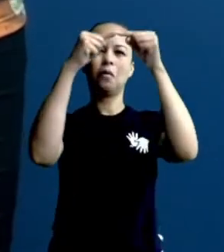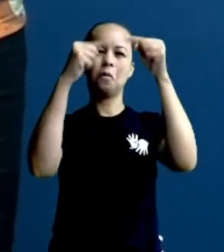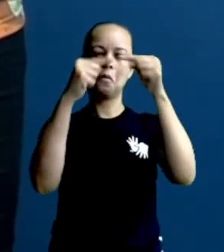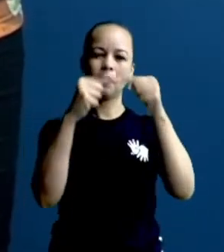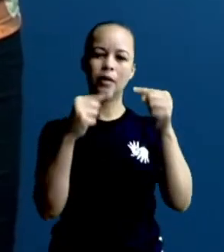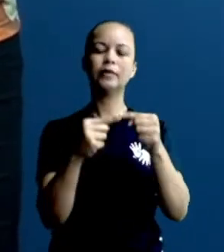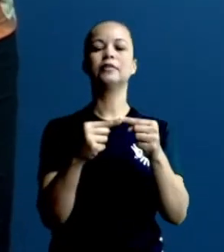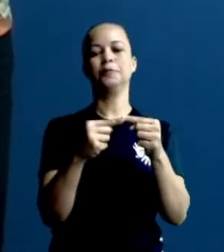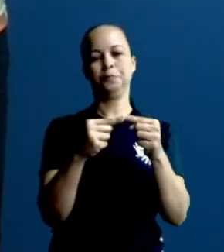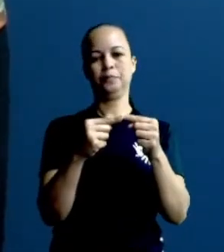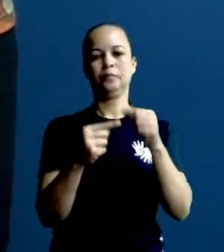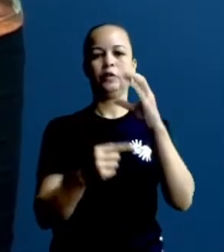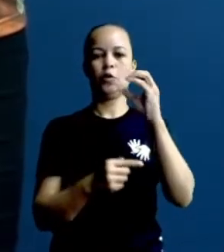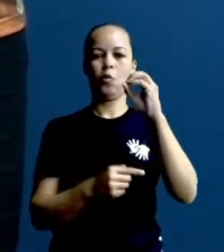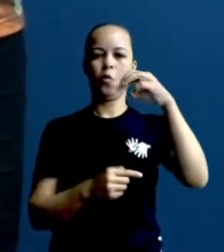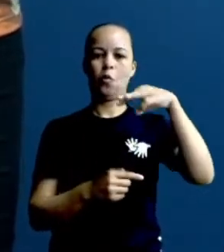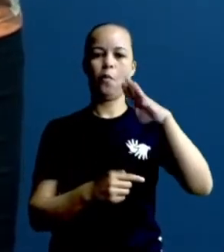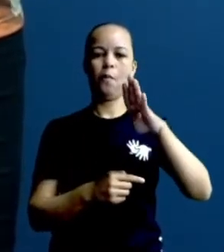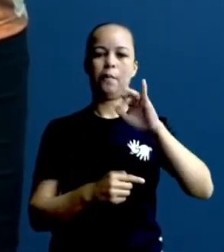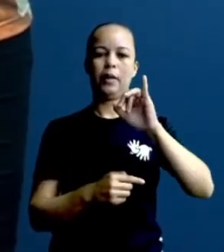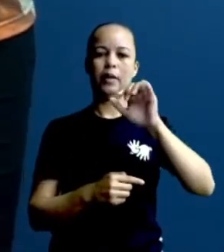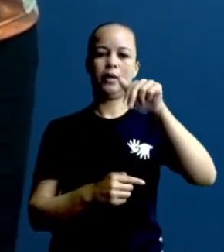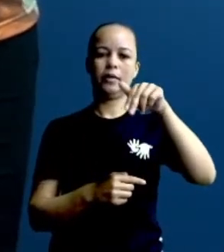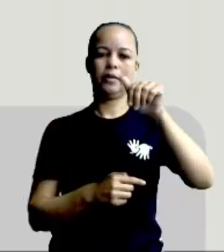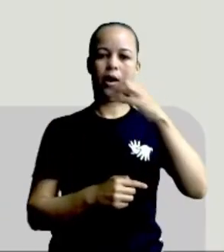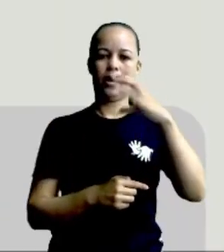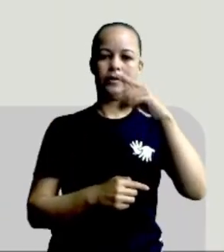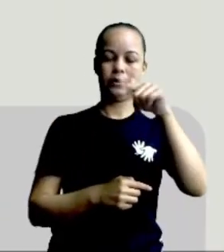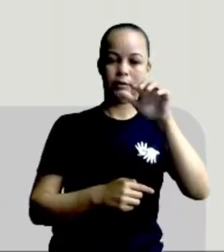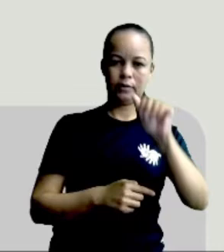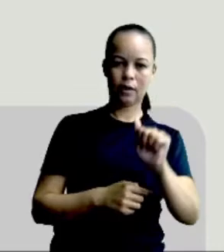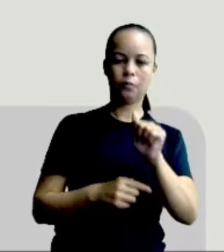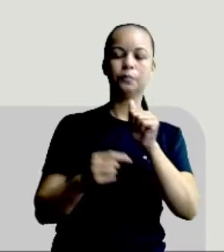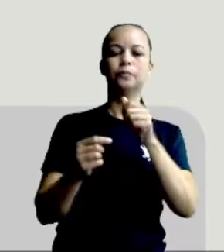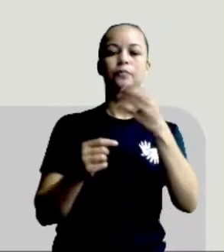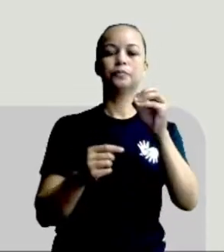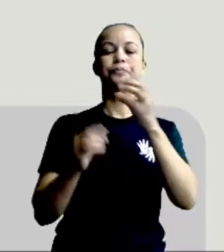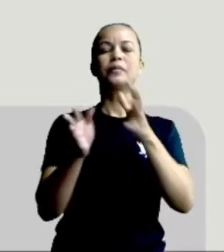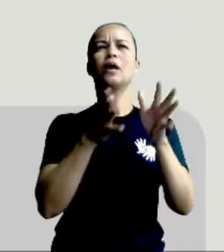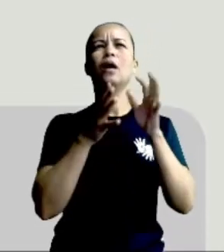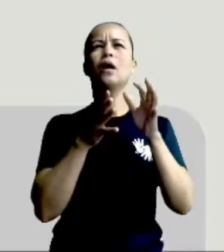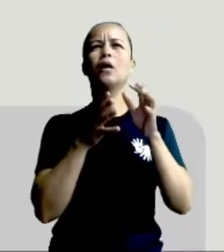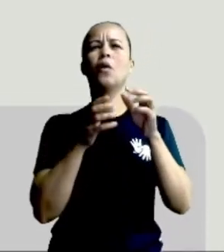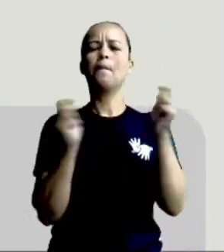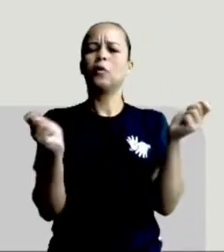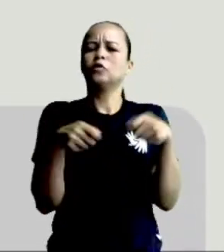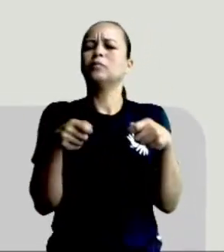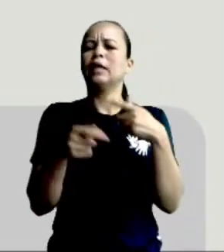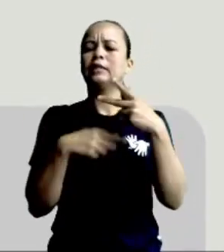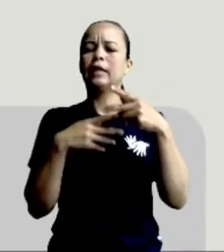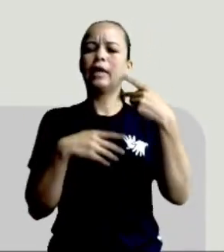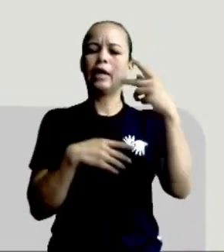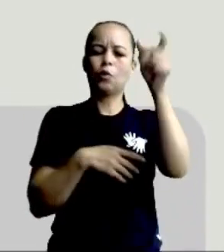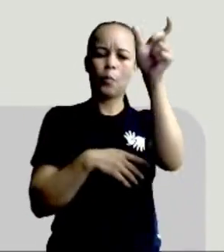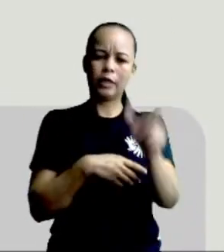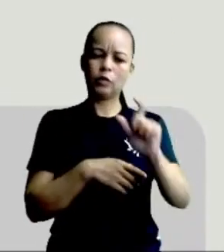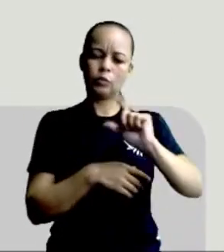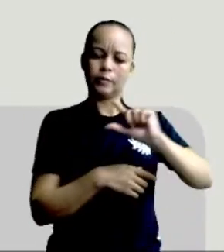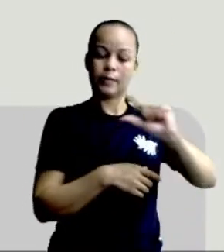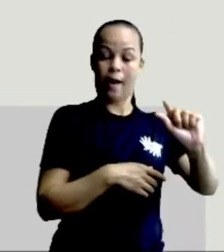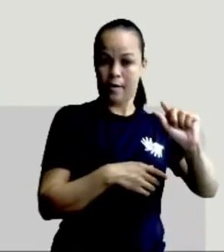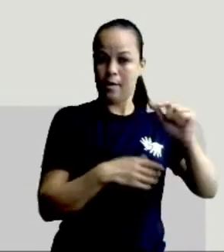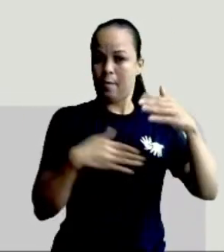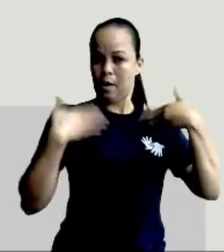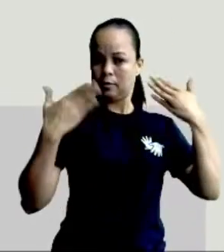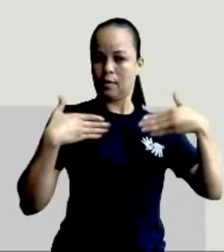raciocínio combinatório. Então, quais são as possibilidades, né, dele sair sem repetir as peças? Então,